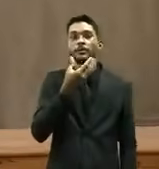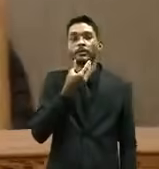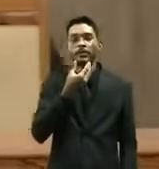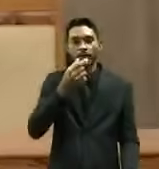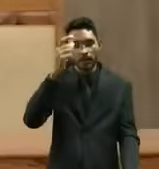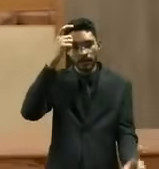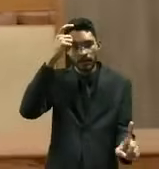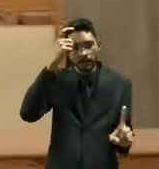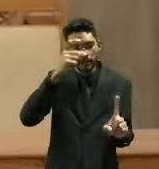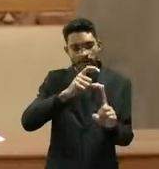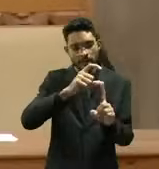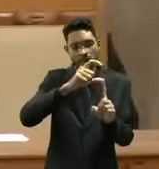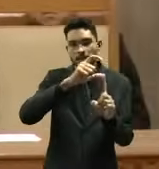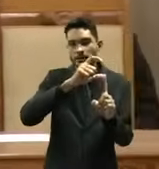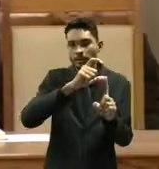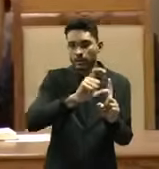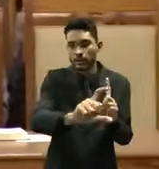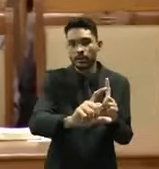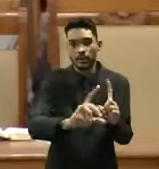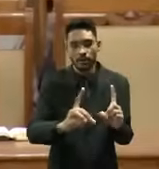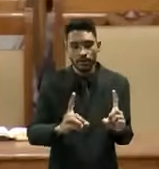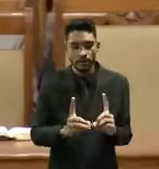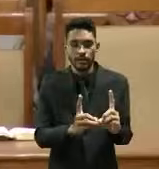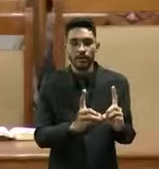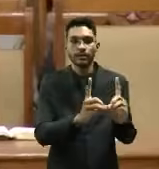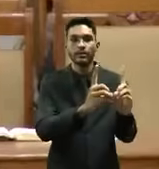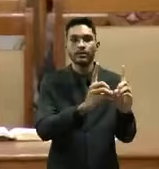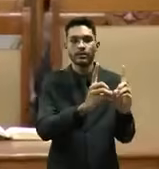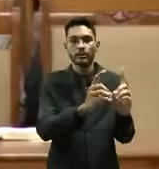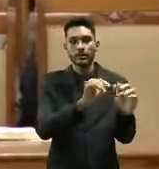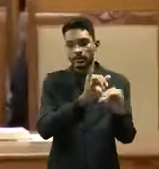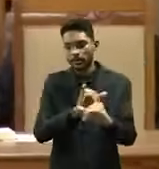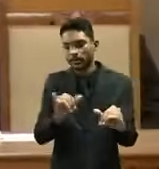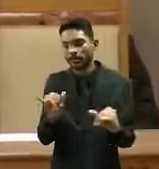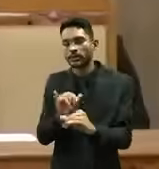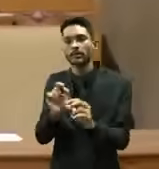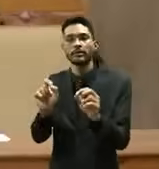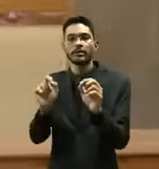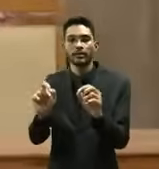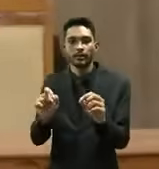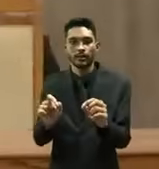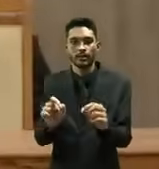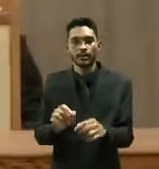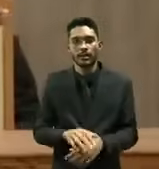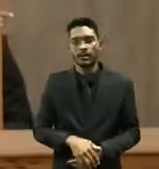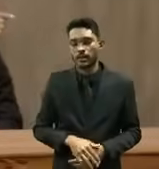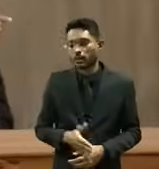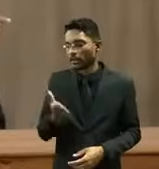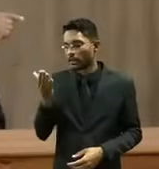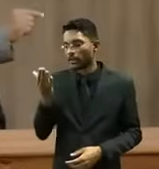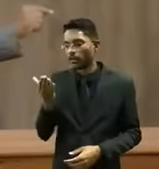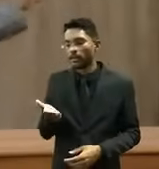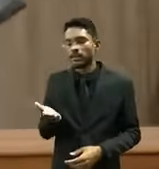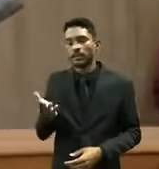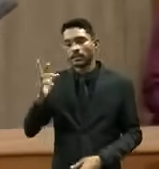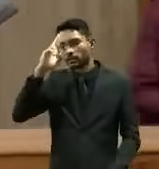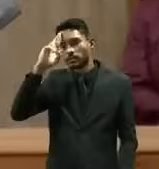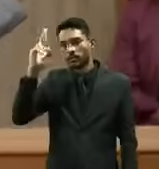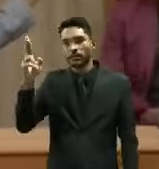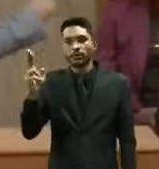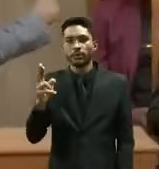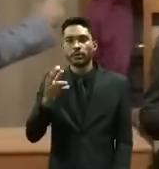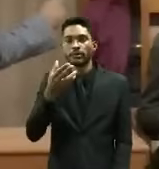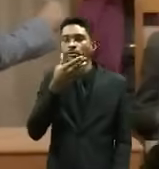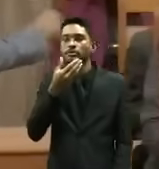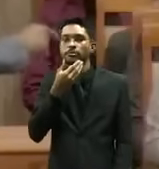demônio e e os discípulos disseram o quê os discípulos disseram senhor esse homem não anda conosco ele não foi